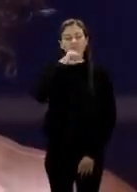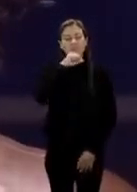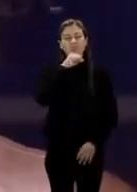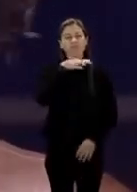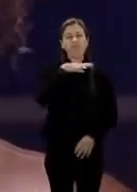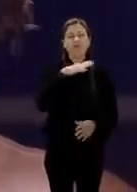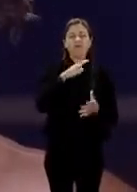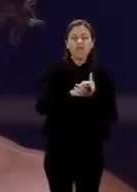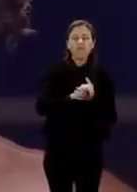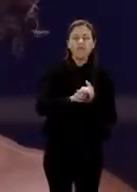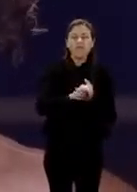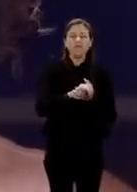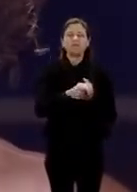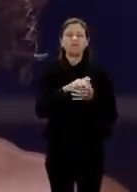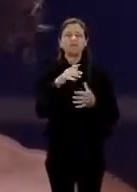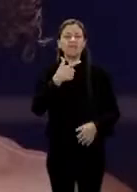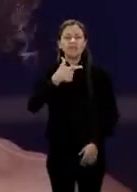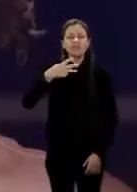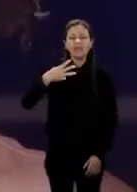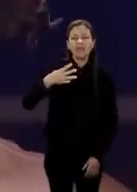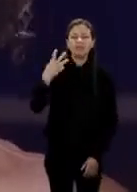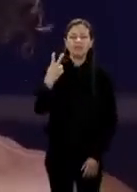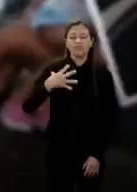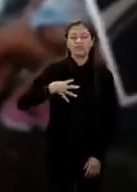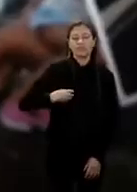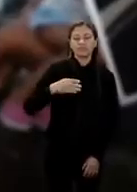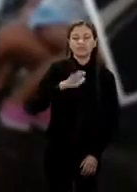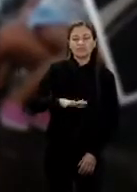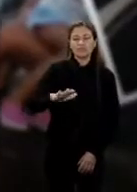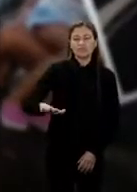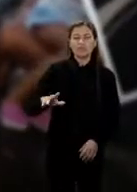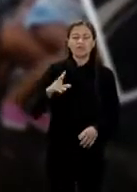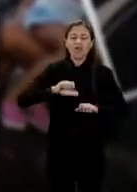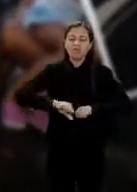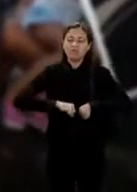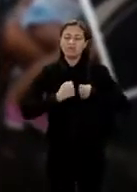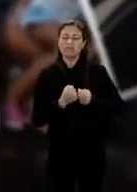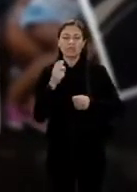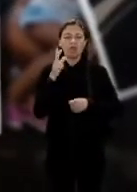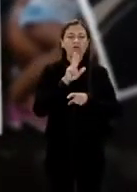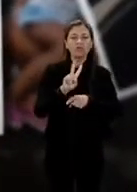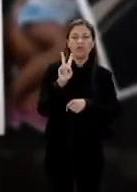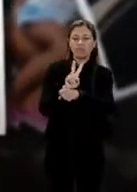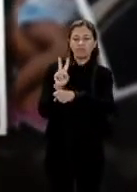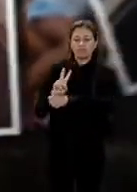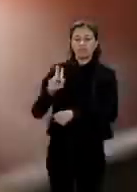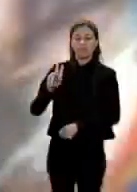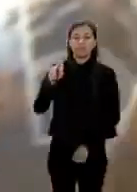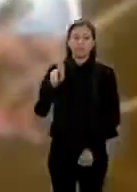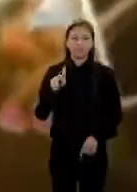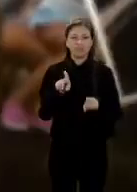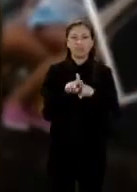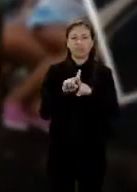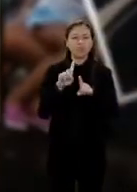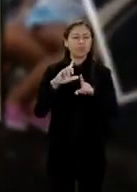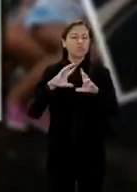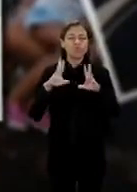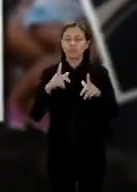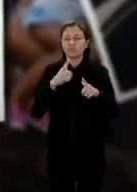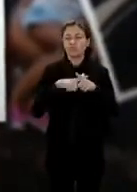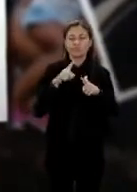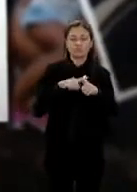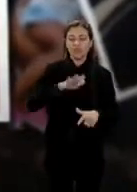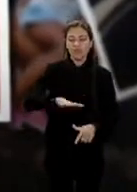mãe ficou viúva aos 24 anos com duas filhas para criar. Com muito esforço, ela conseguiu cuidar de mim e da minha irmã. E apesar de todos